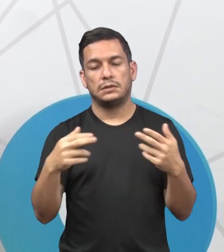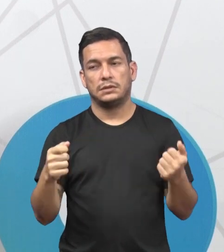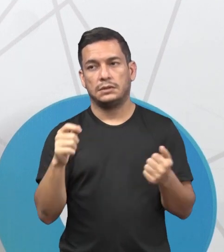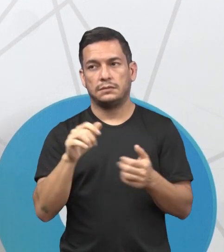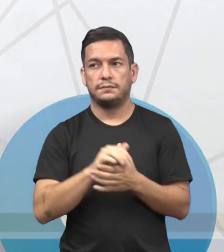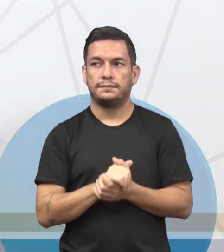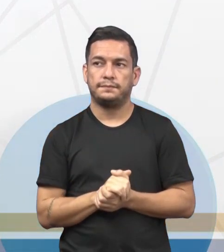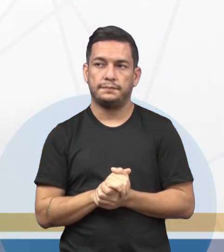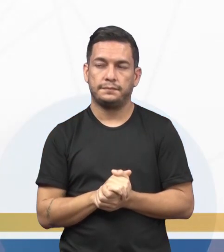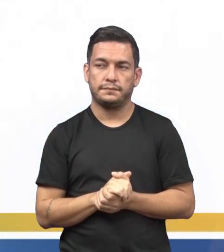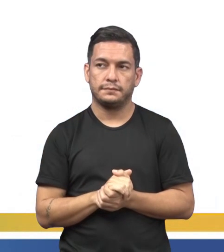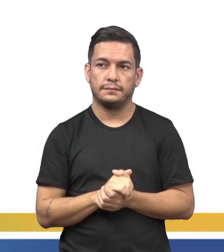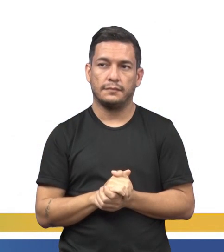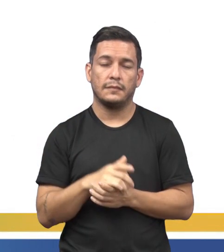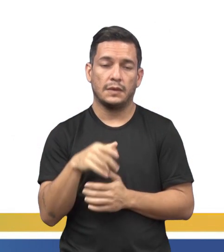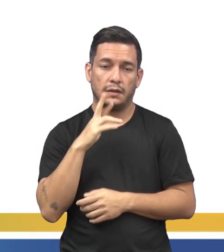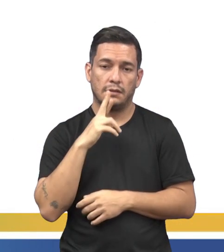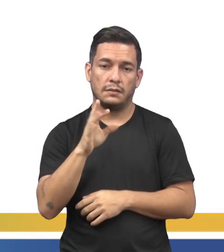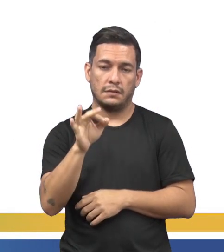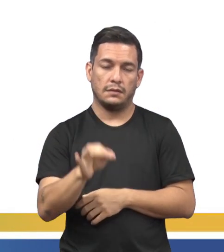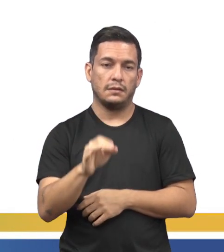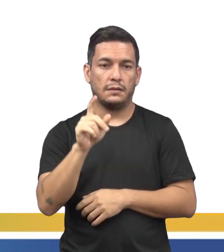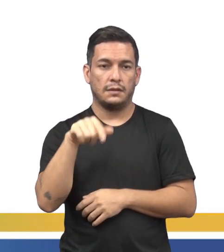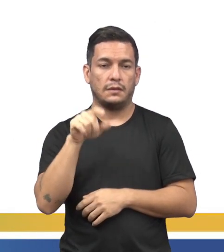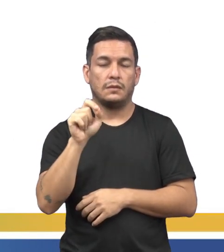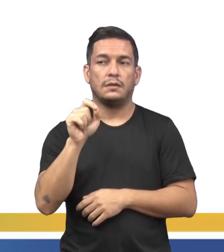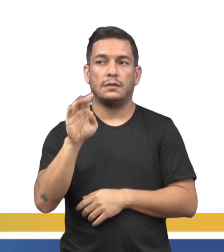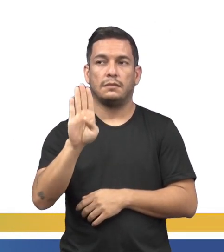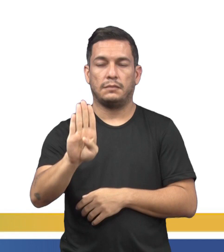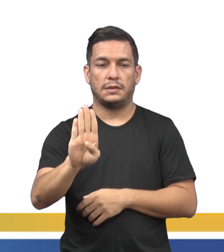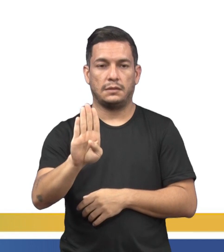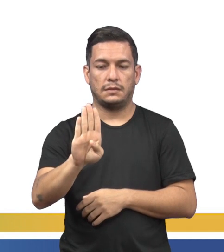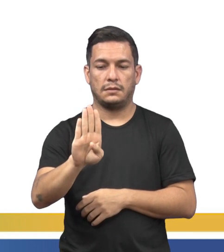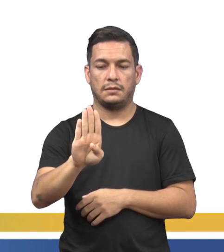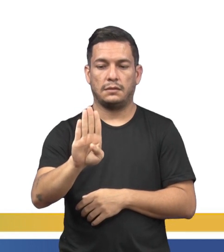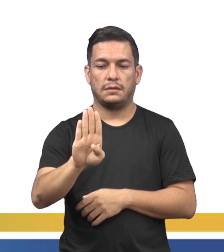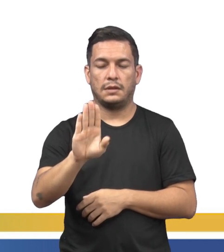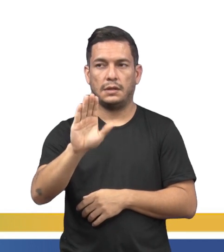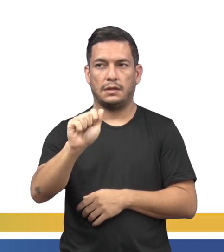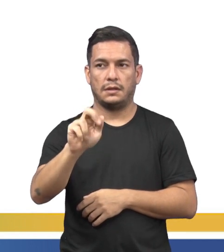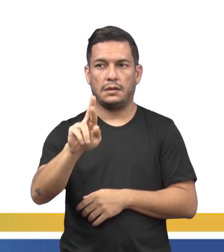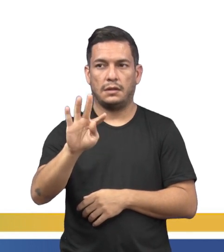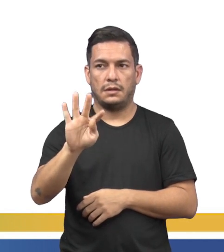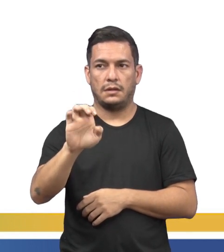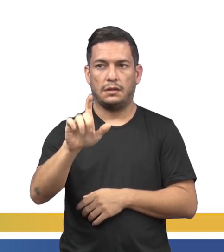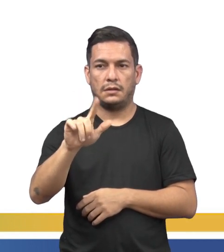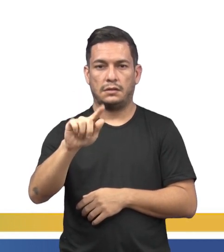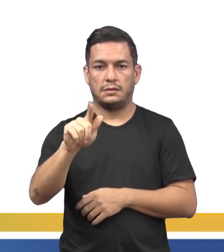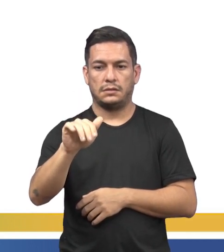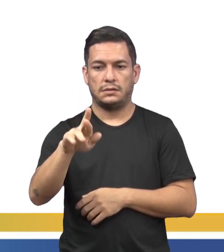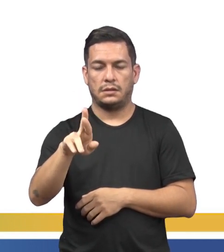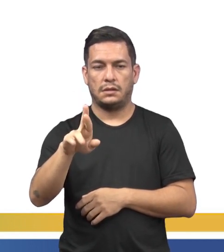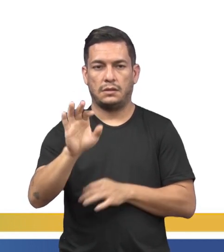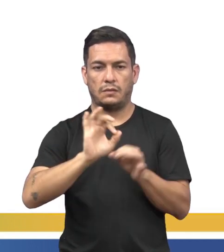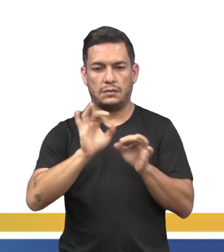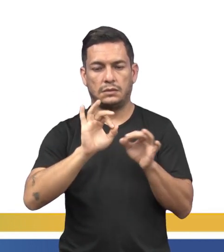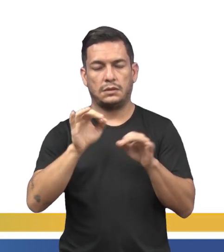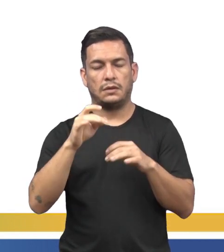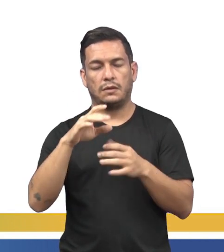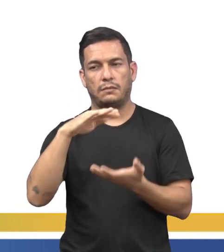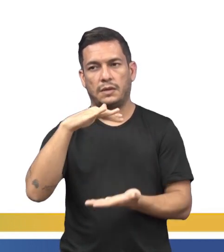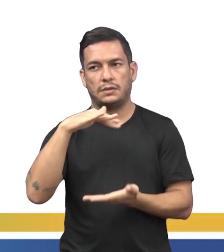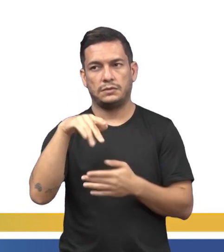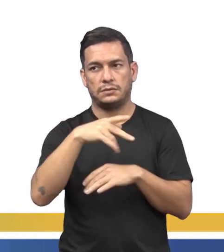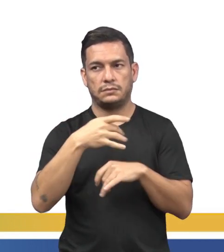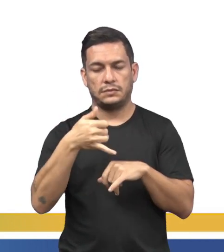matéria-prima. A alternativa correta vai ser a alternativa B, cartelizar e controlar o valor do barril de petróleo em